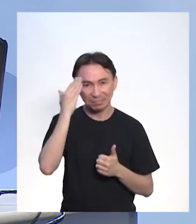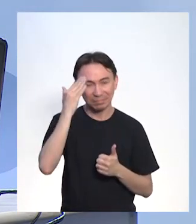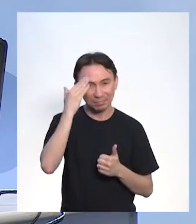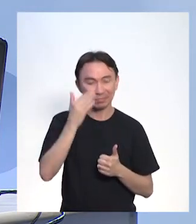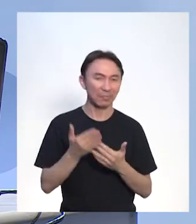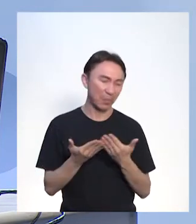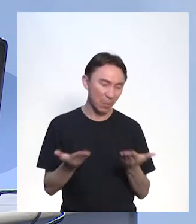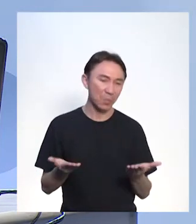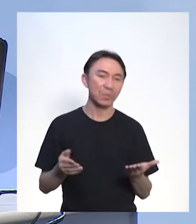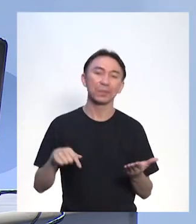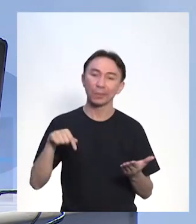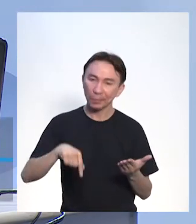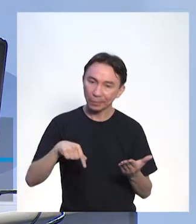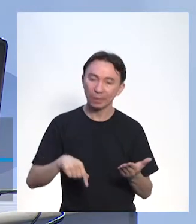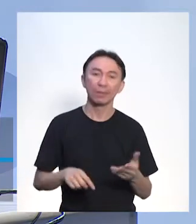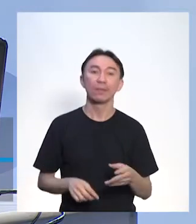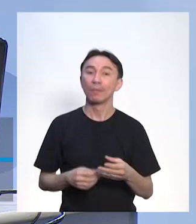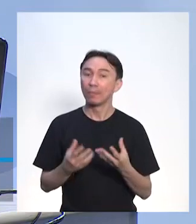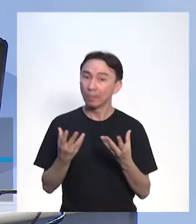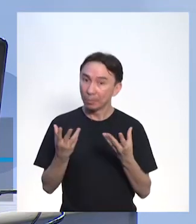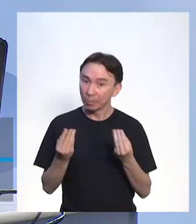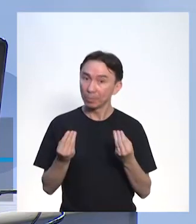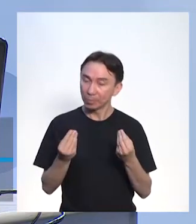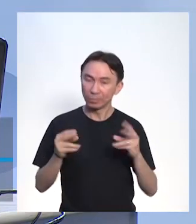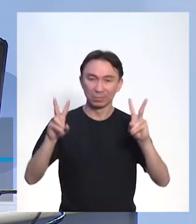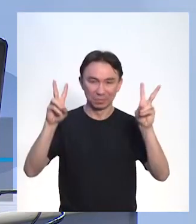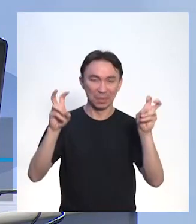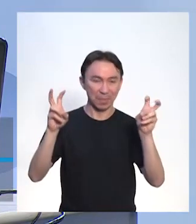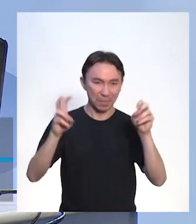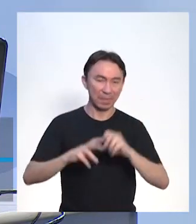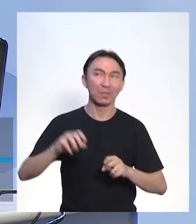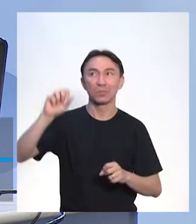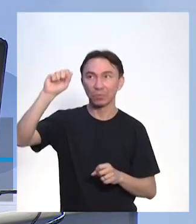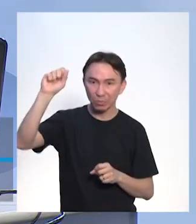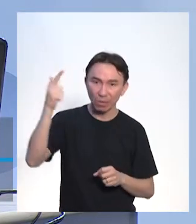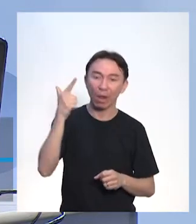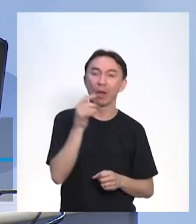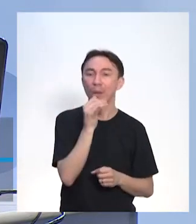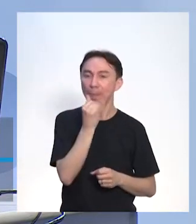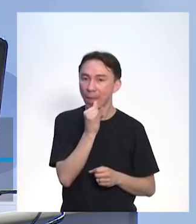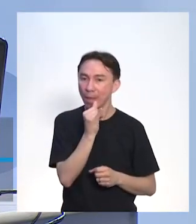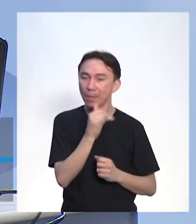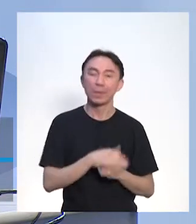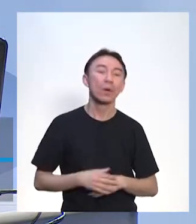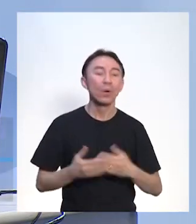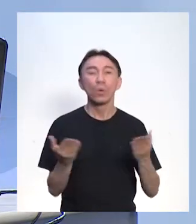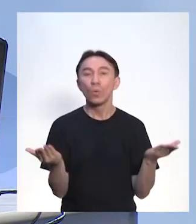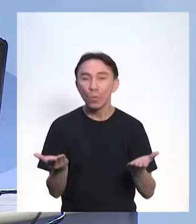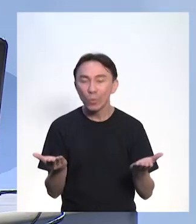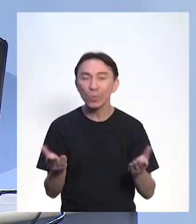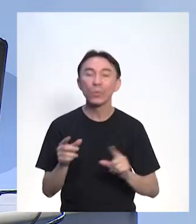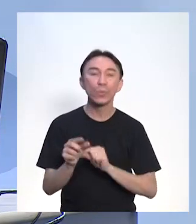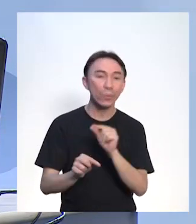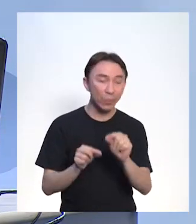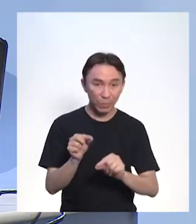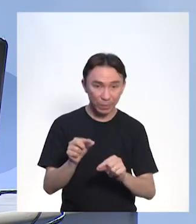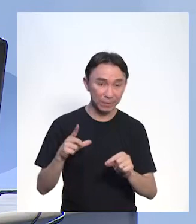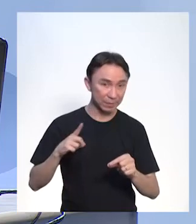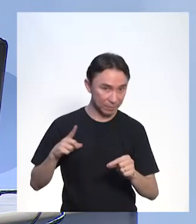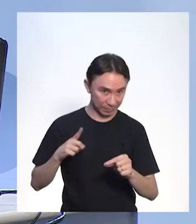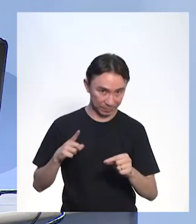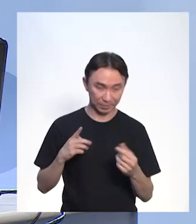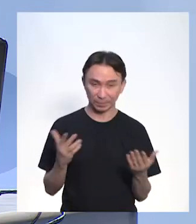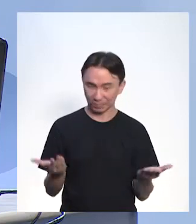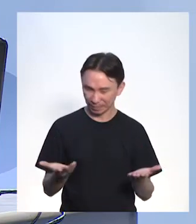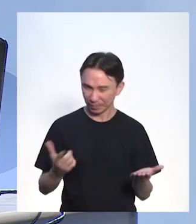muito disso durante a aula de hoje, né? Para o material, vamos falar do material da aula de hoje. Vocês vão precisar aí. Eu peguei esse